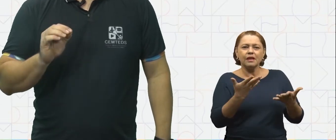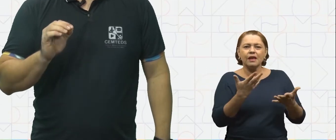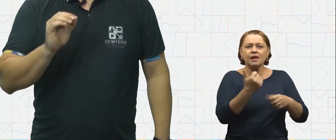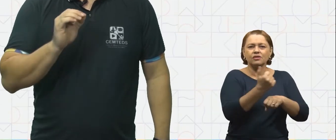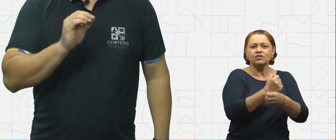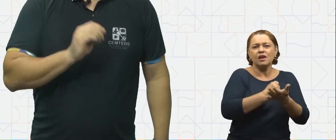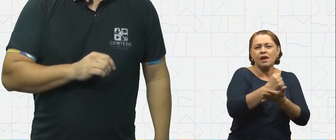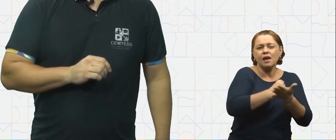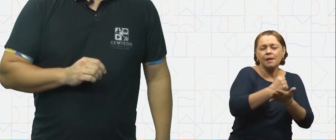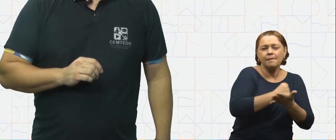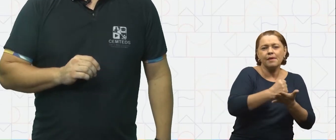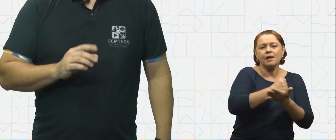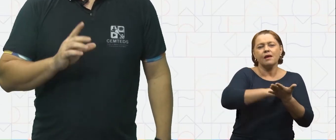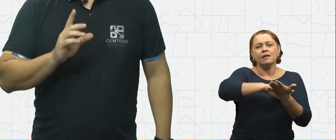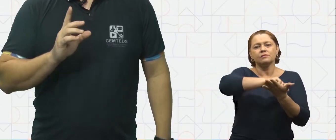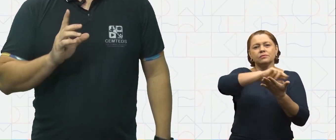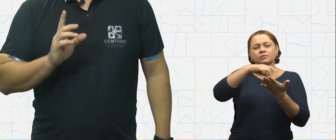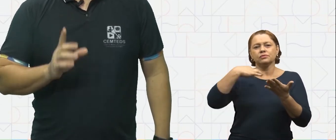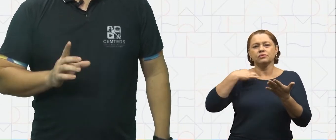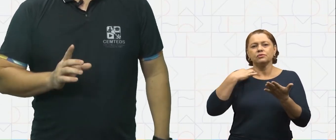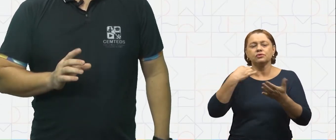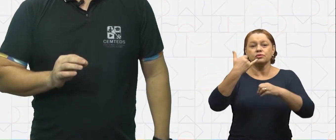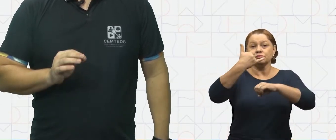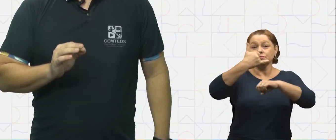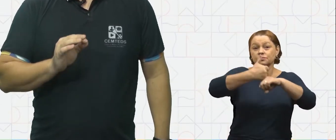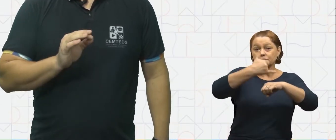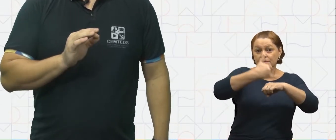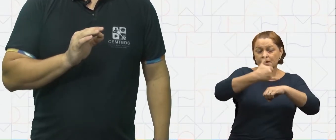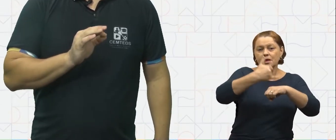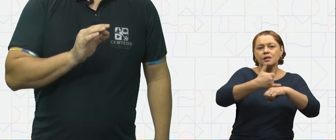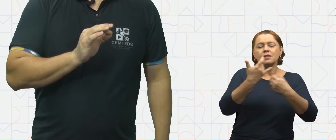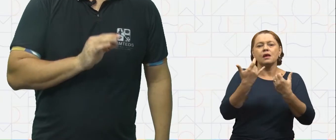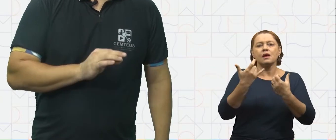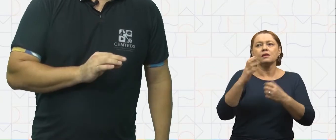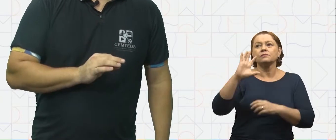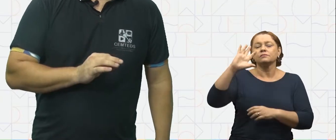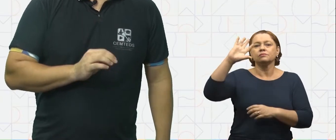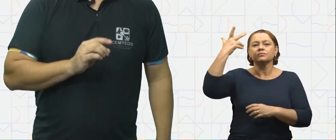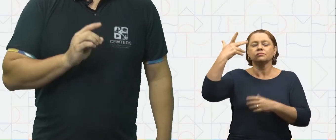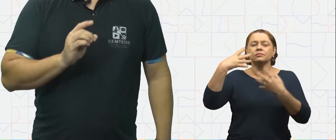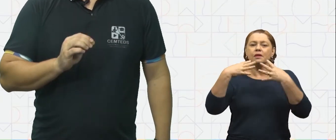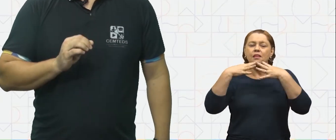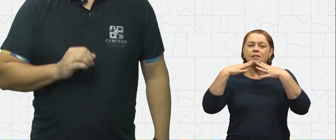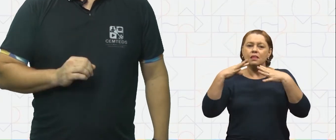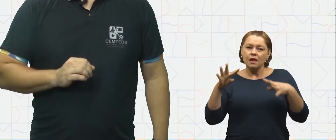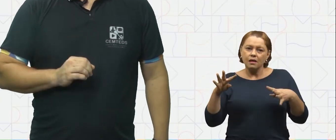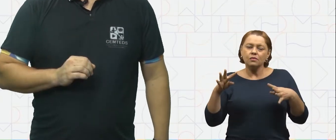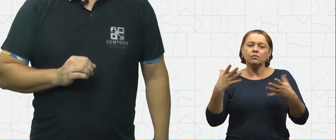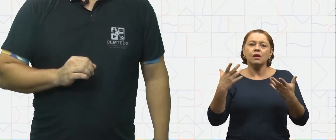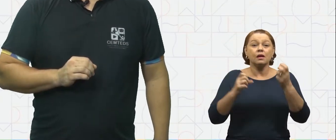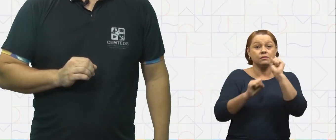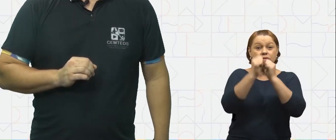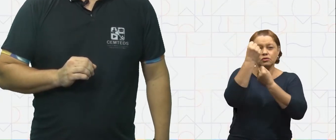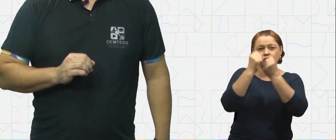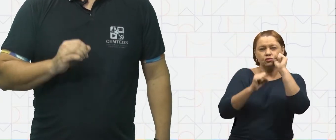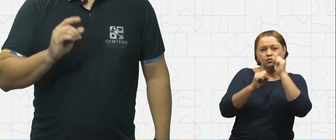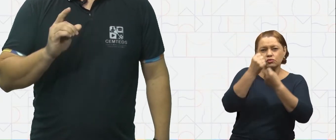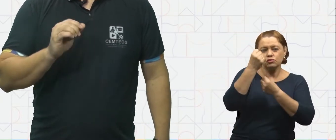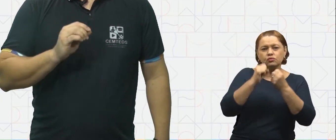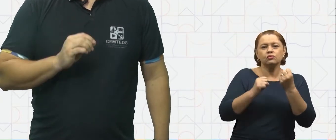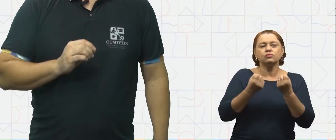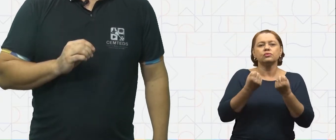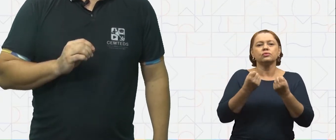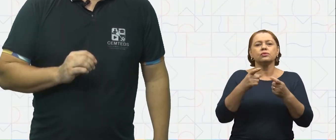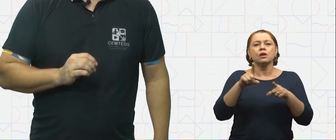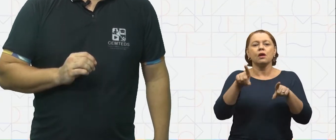e outros rejeitos fabris, metais pesados, desastres naturais ou acidentes industriais, por